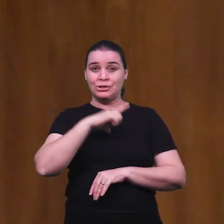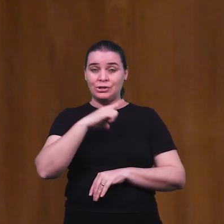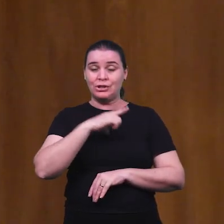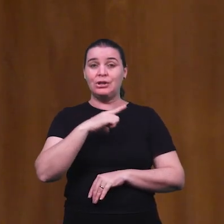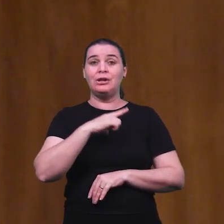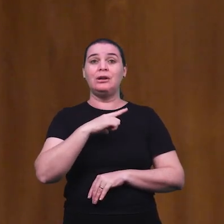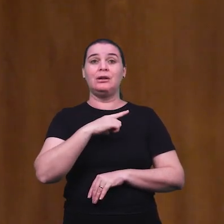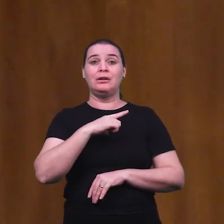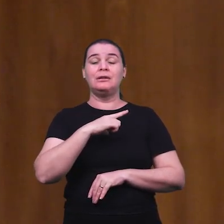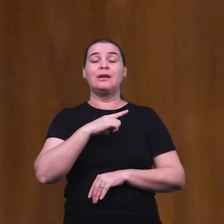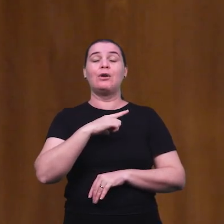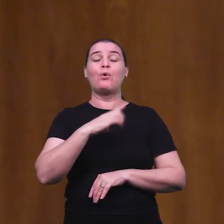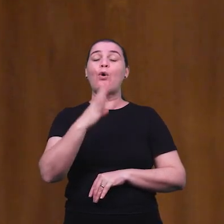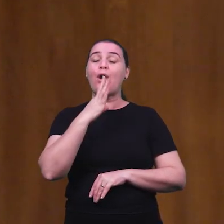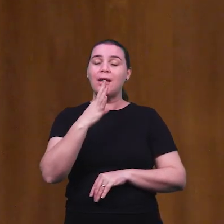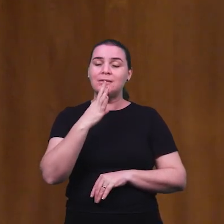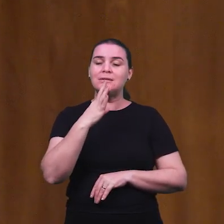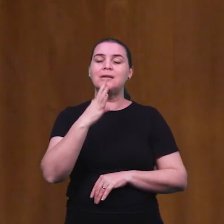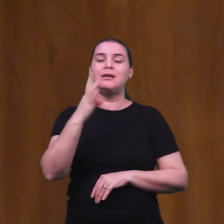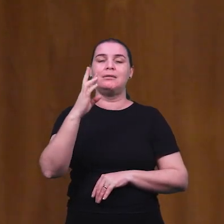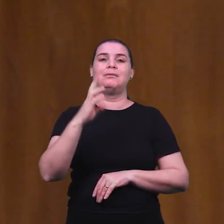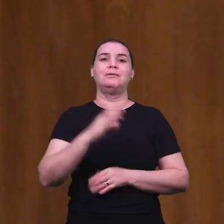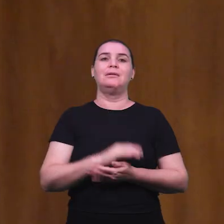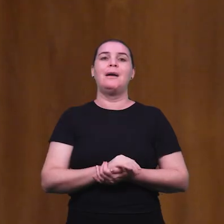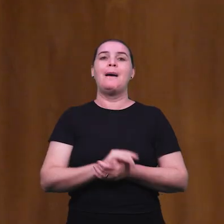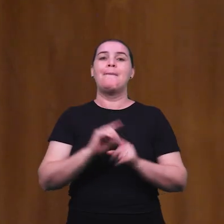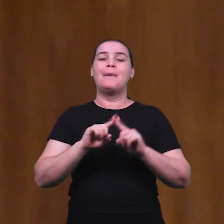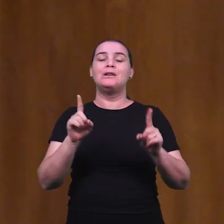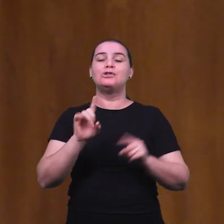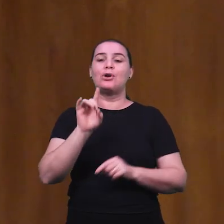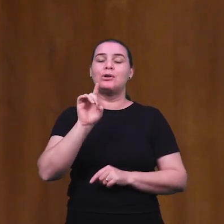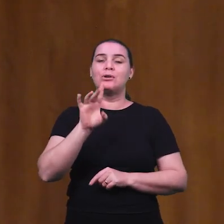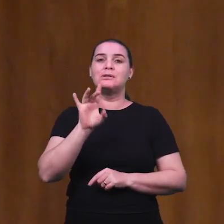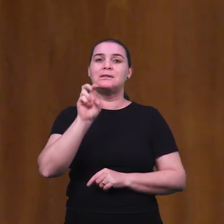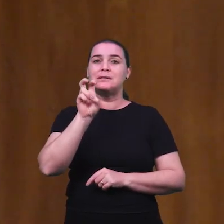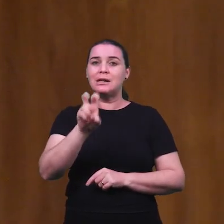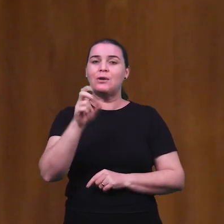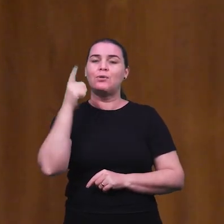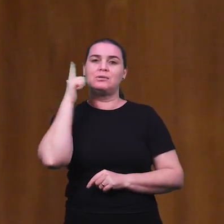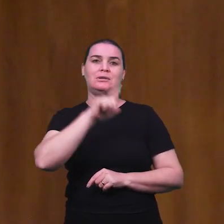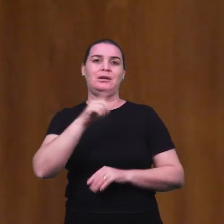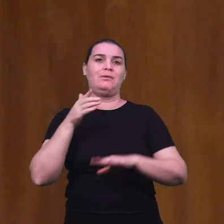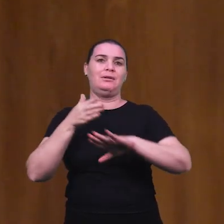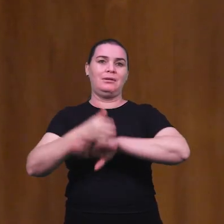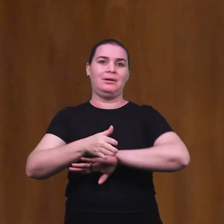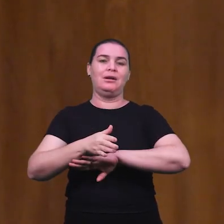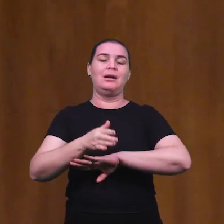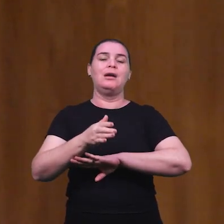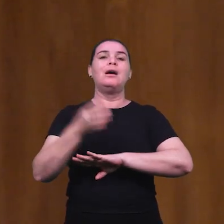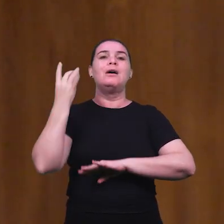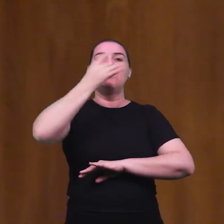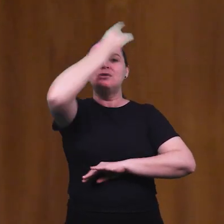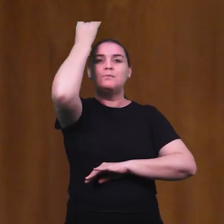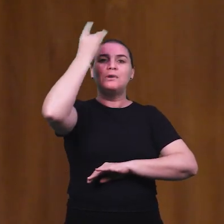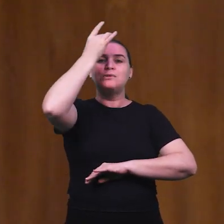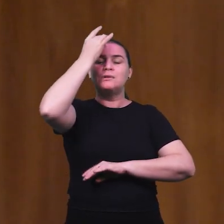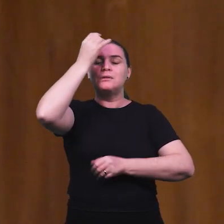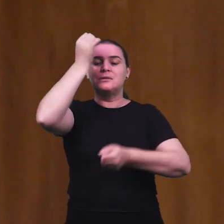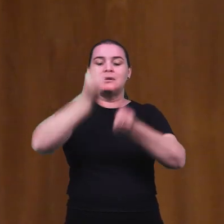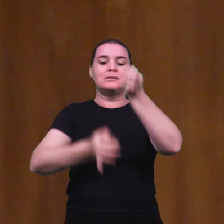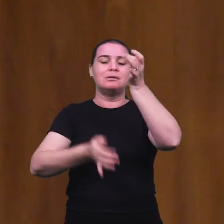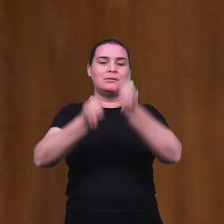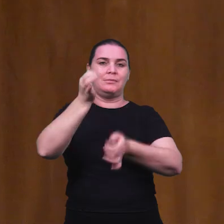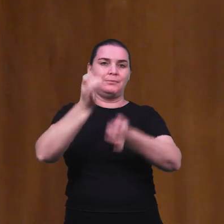candeia acesa, elas entraram para a festa. Essa é a bênção do Senhor. O Espírito Santo está sendo derramado. É hora de buscar